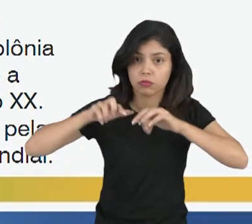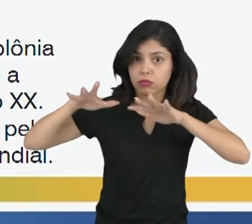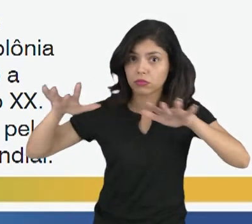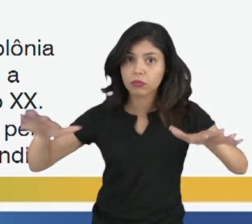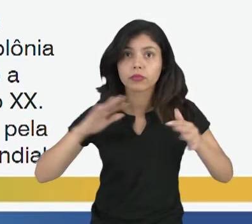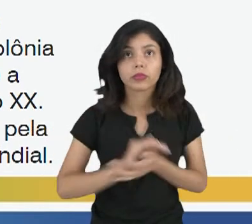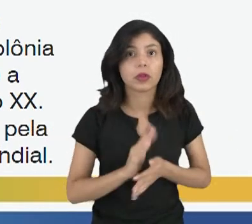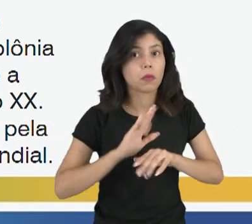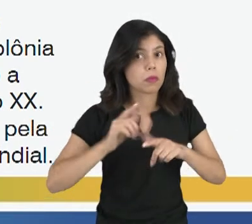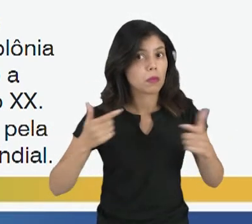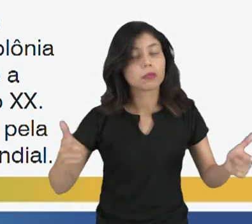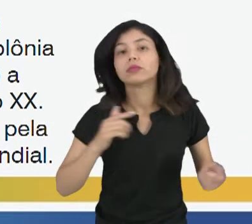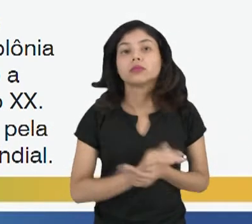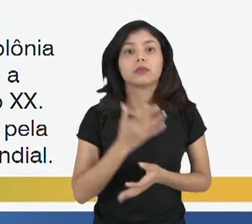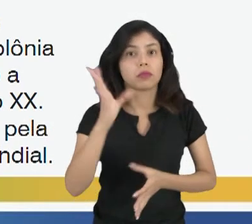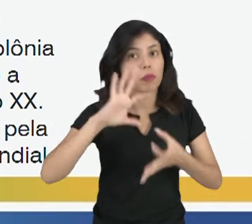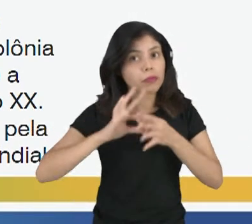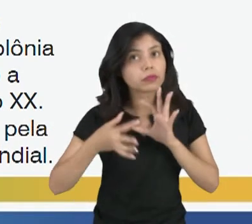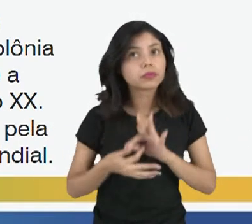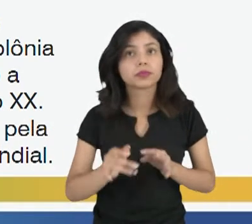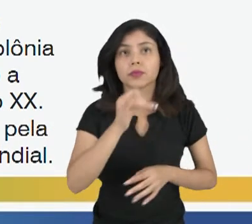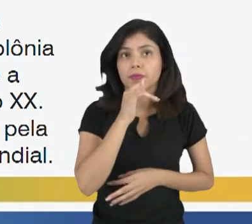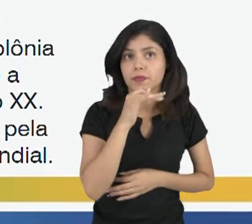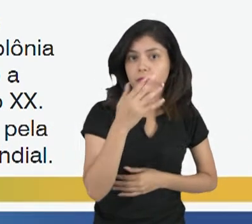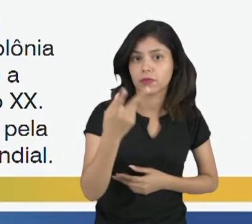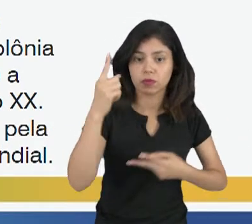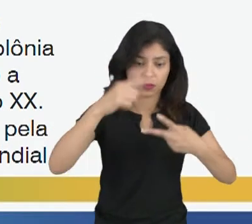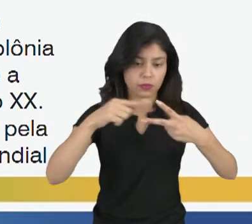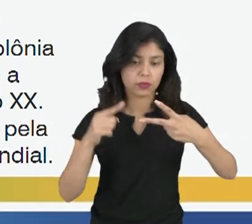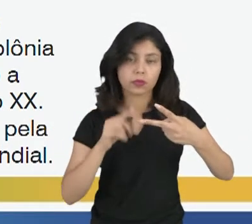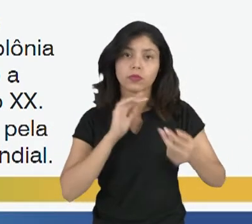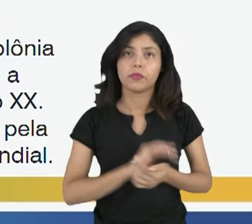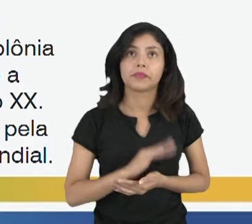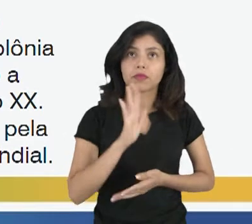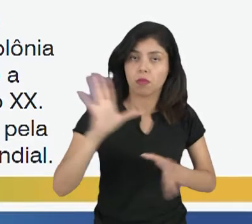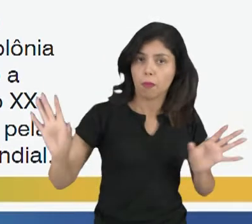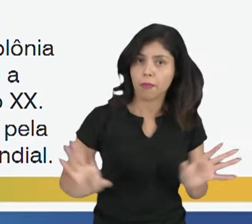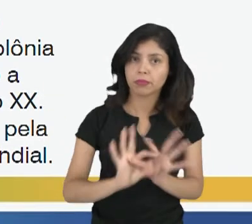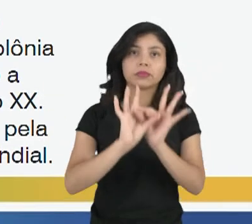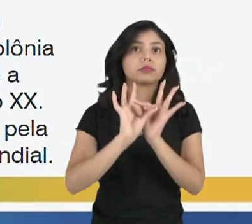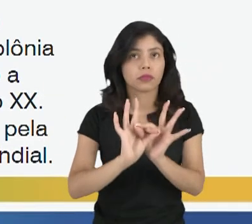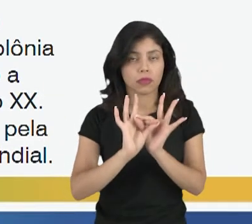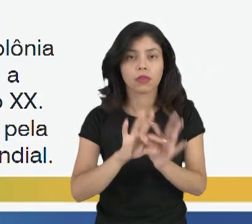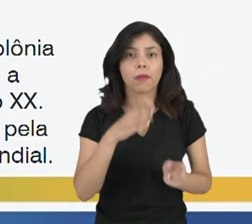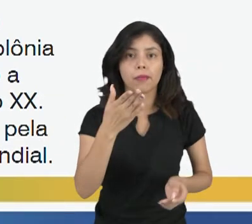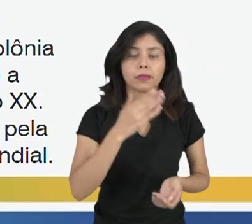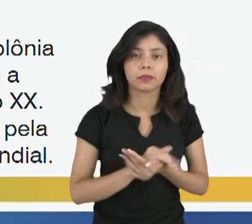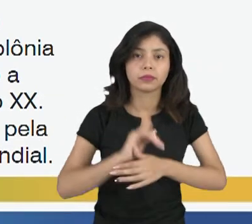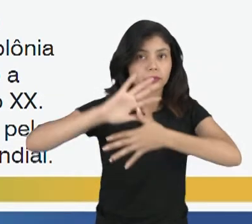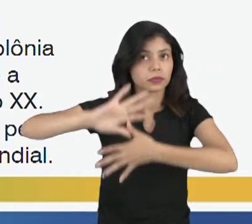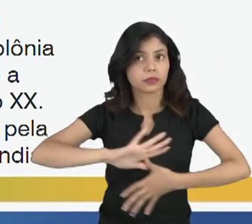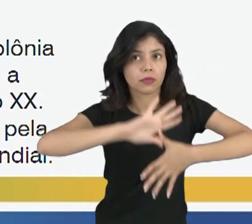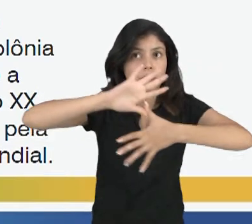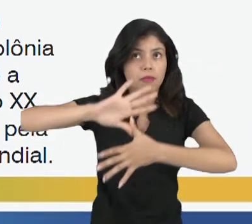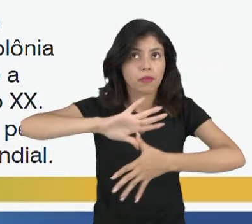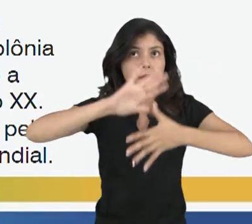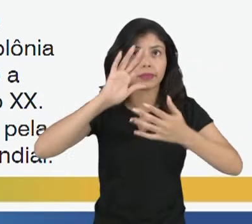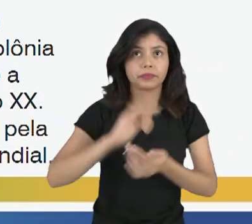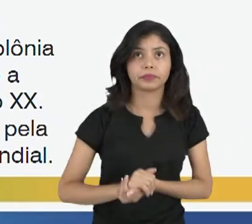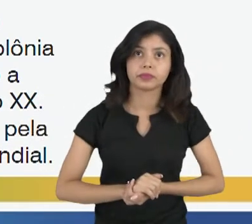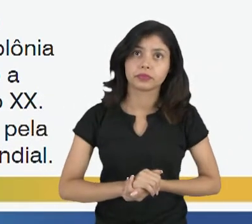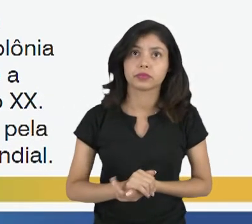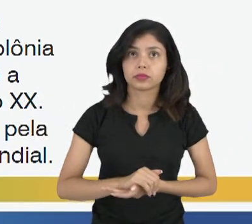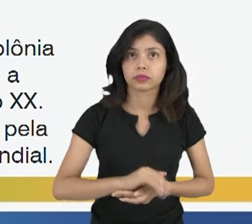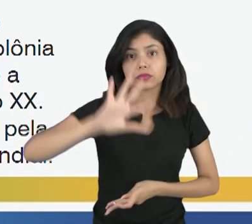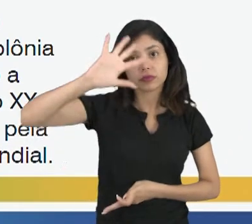maior E aí nesse contexto eu queria dar um exemplo de duas situações ligado a geopolítica ligado à América e o continente